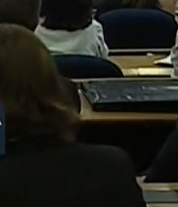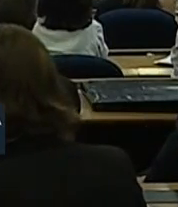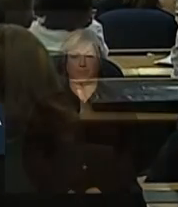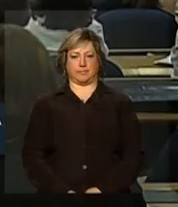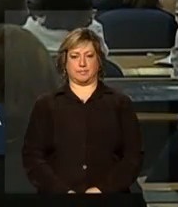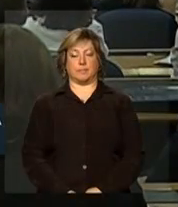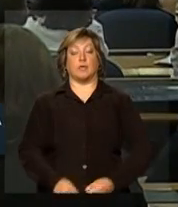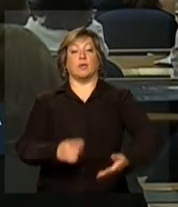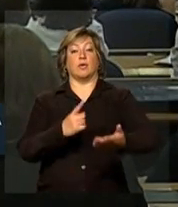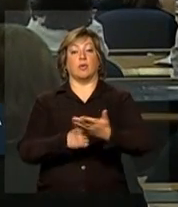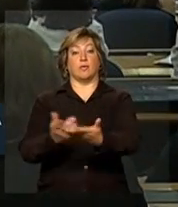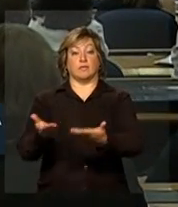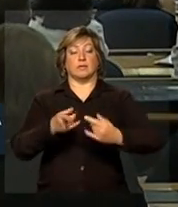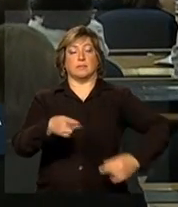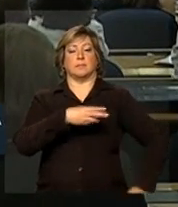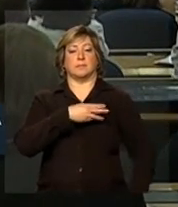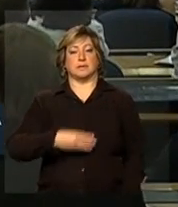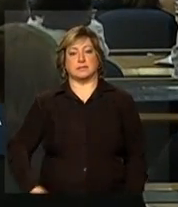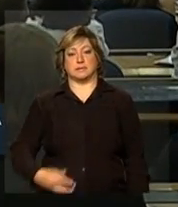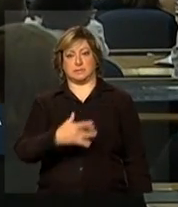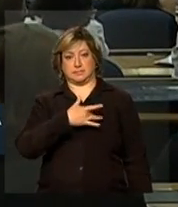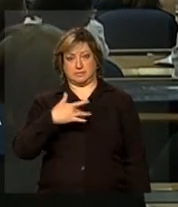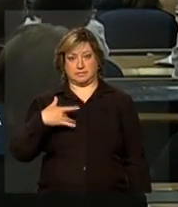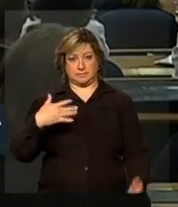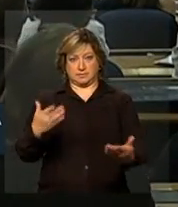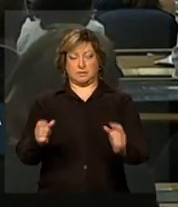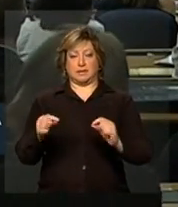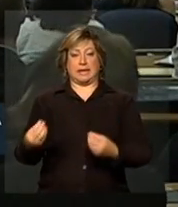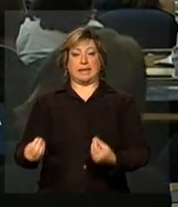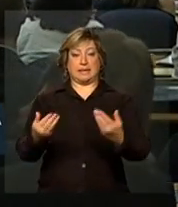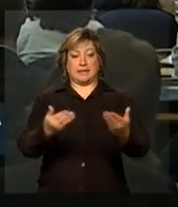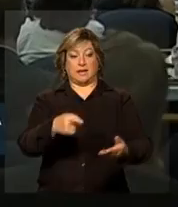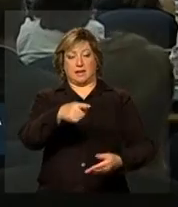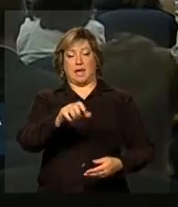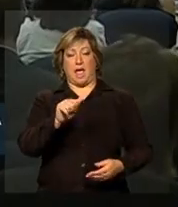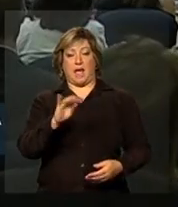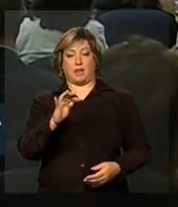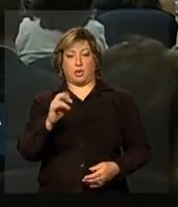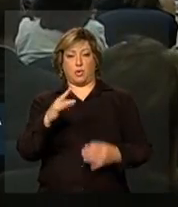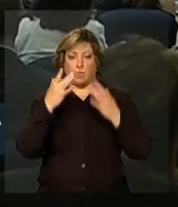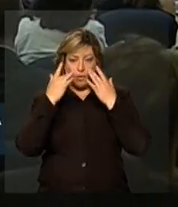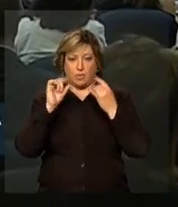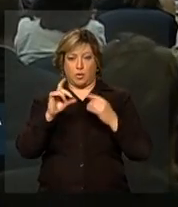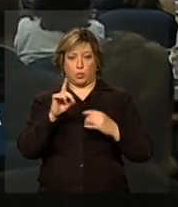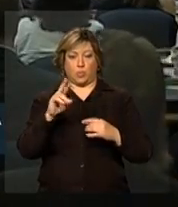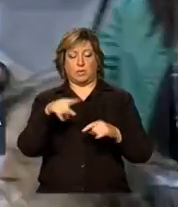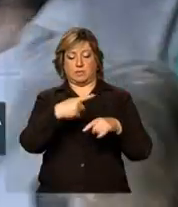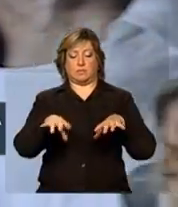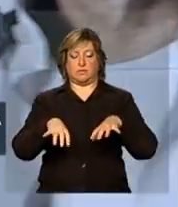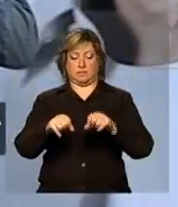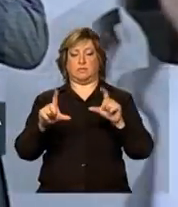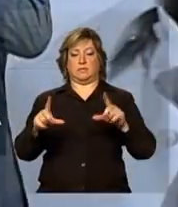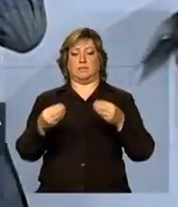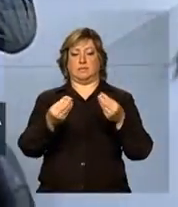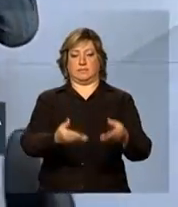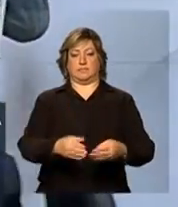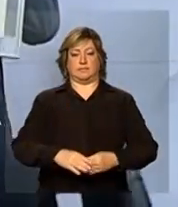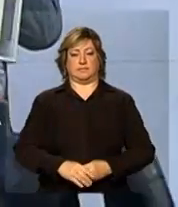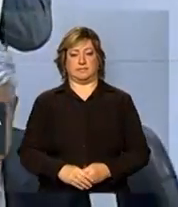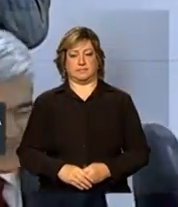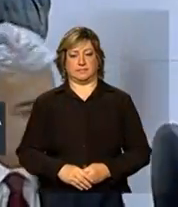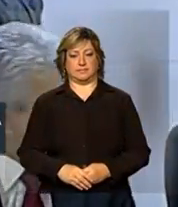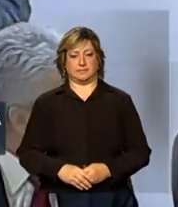Convidamos o ministro de Estado, Alexandre Padilha, a entregar ao ator Duda Ribeiro o seu diploma.